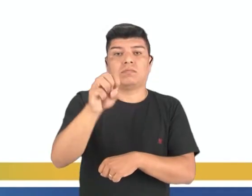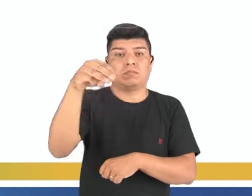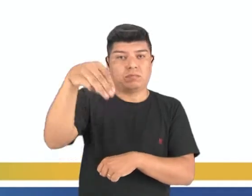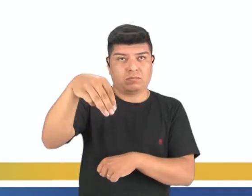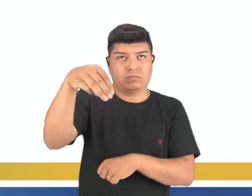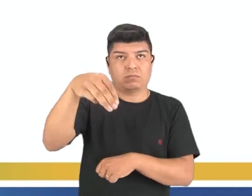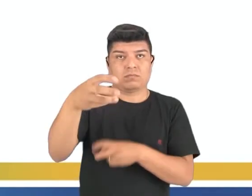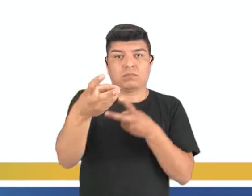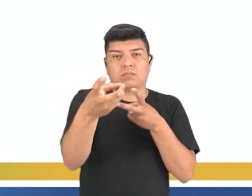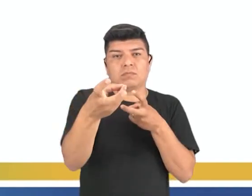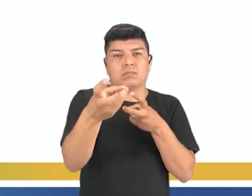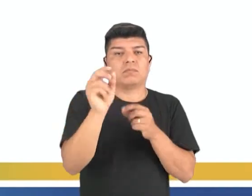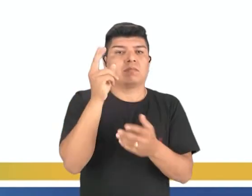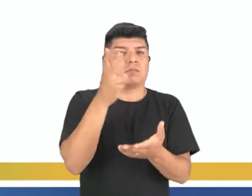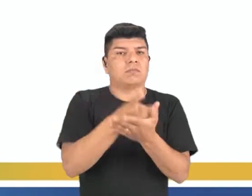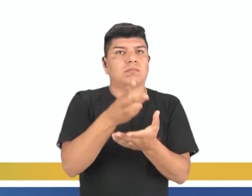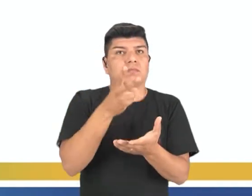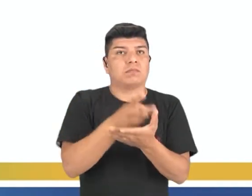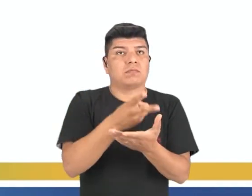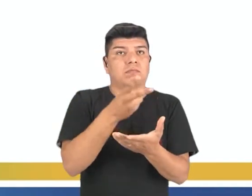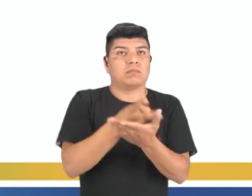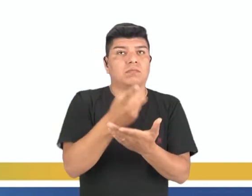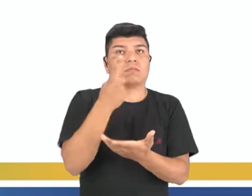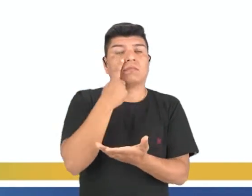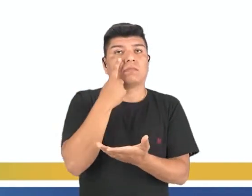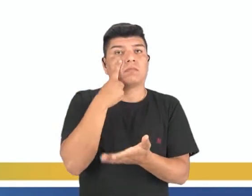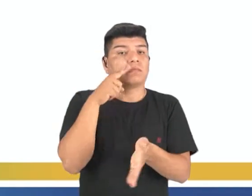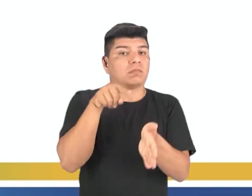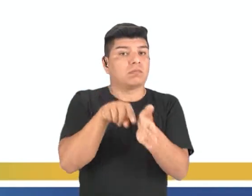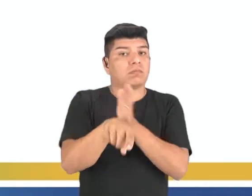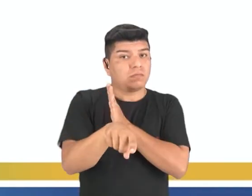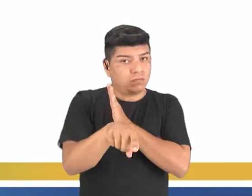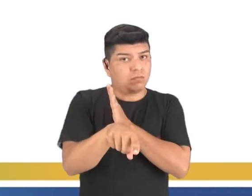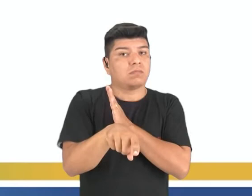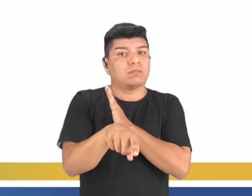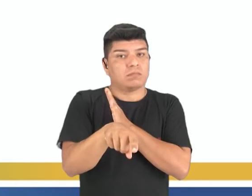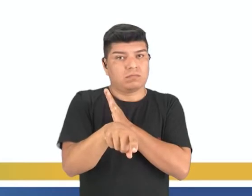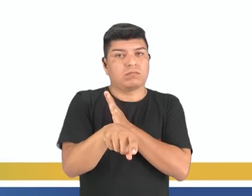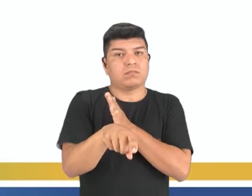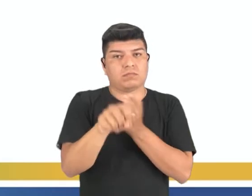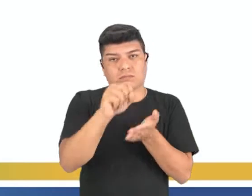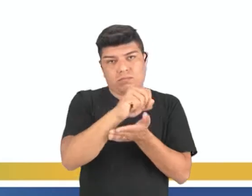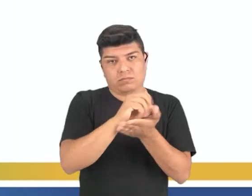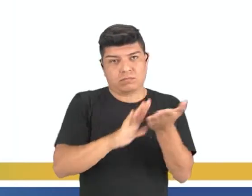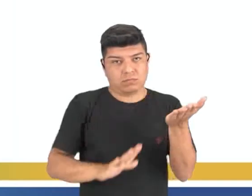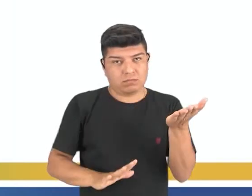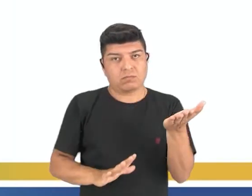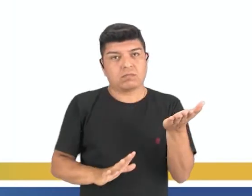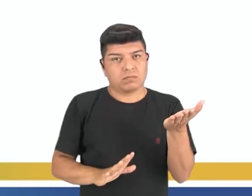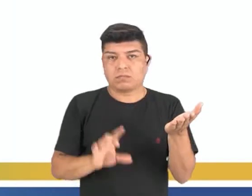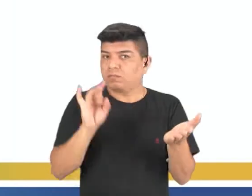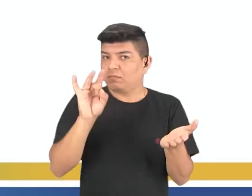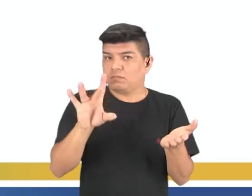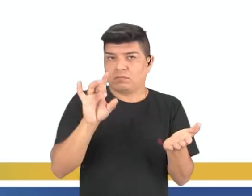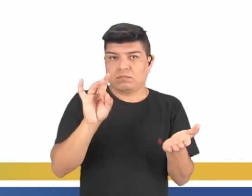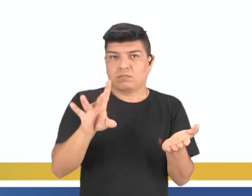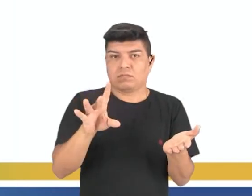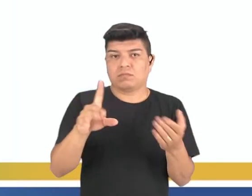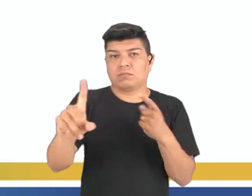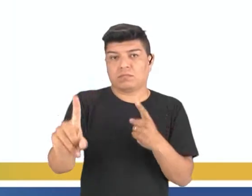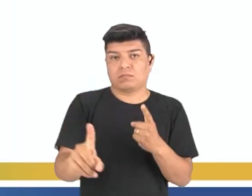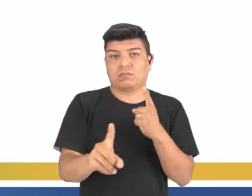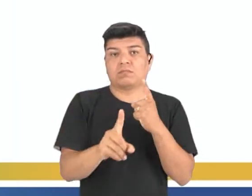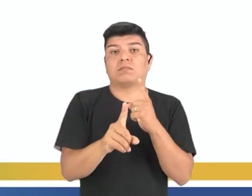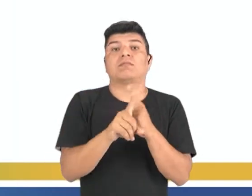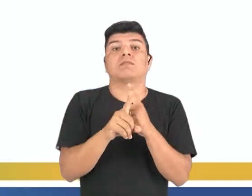minutos. Perceba sempre aí que você deve ficar atento à pergunta do problema, né? Então, nesse caso, não bastou apenas a gente encontrar